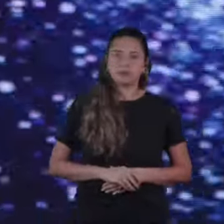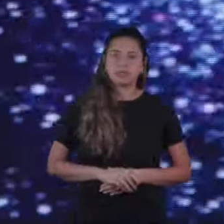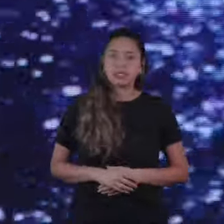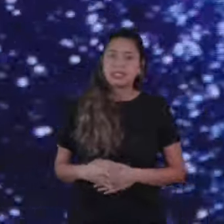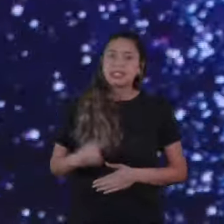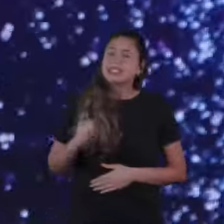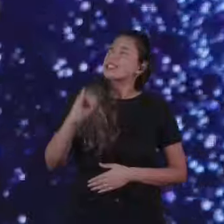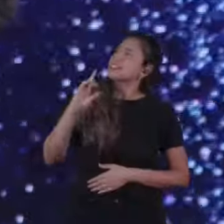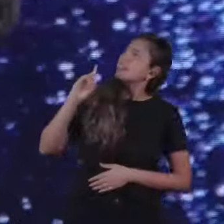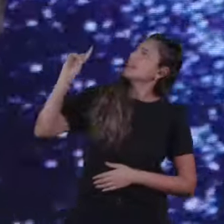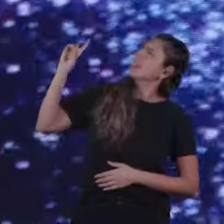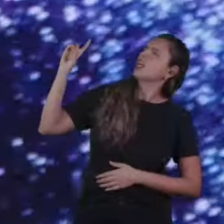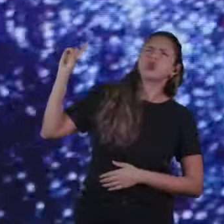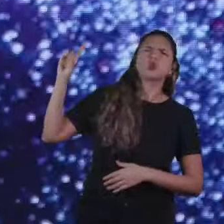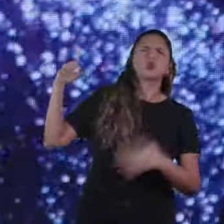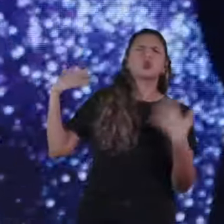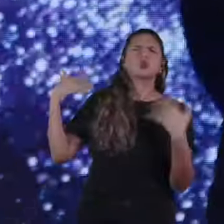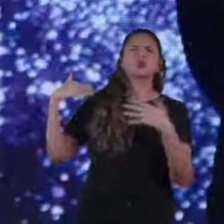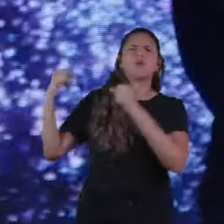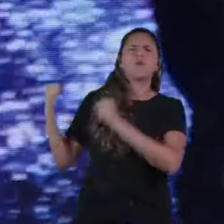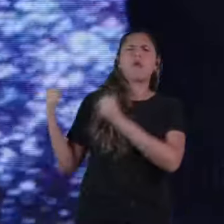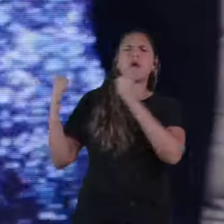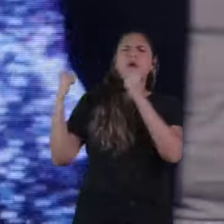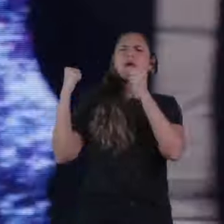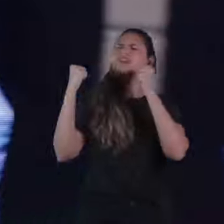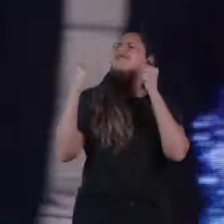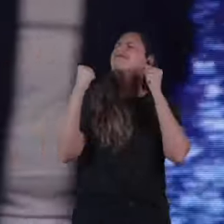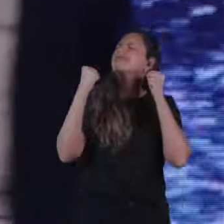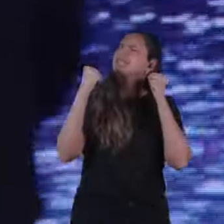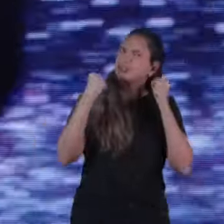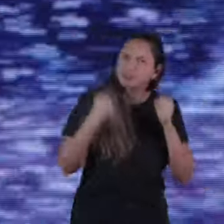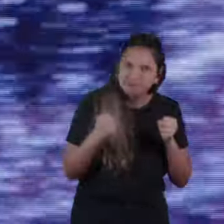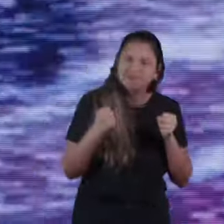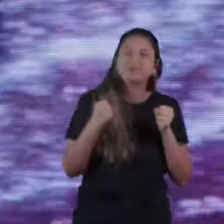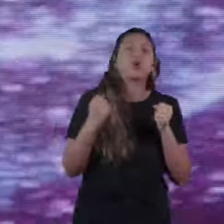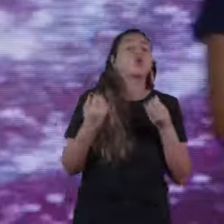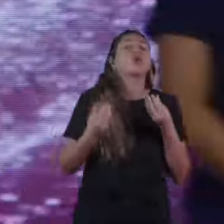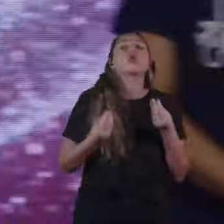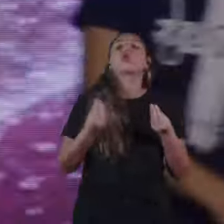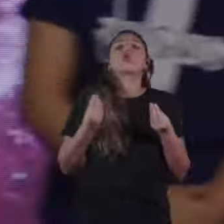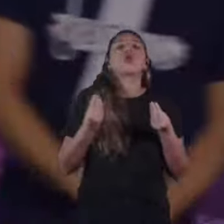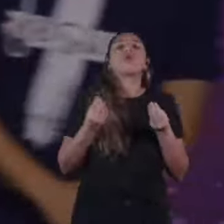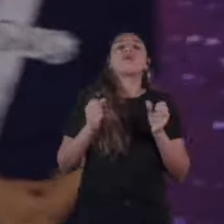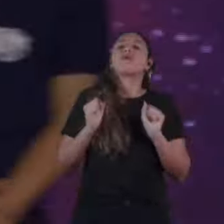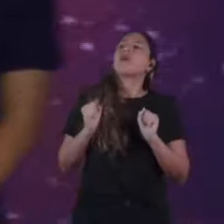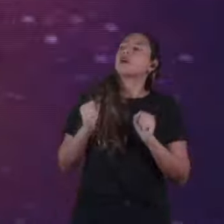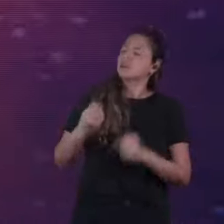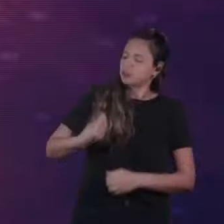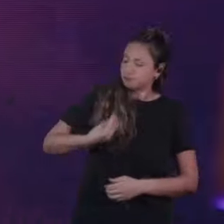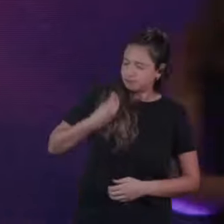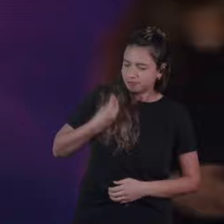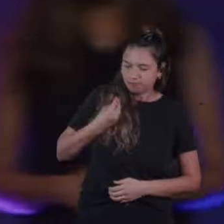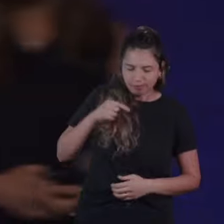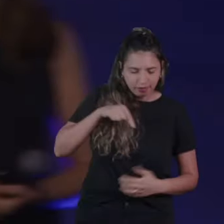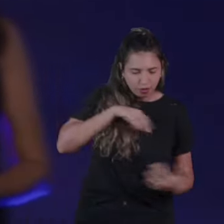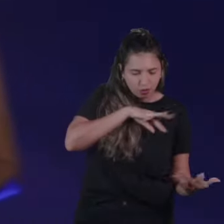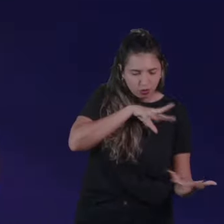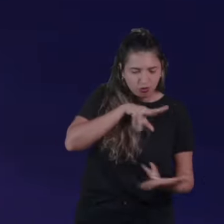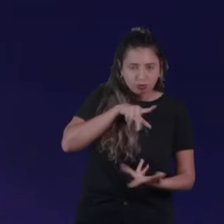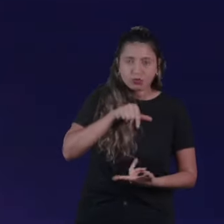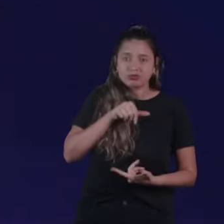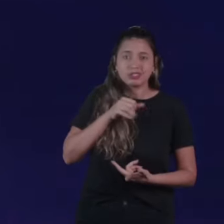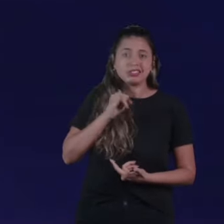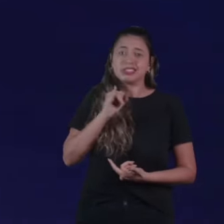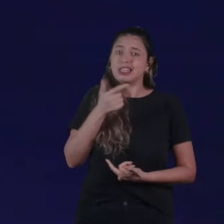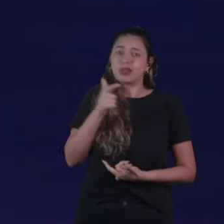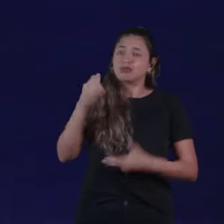Se Deus é tão grande, tão tremendo, tão poderoso, como é que eu posso viver nesse mundo sem estar em aliança